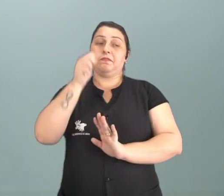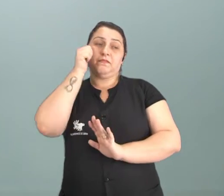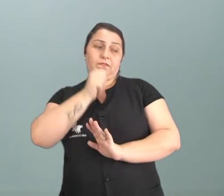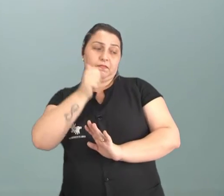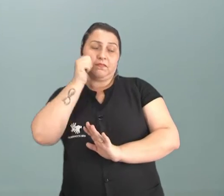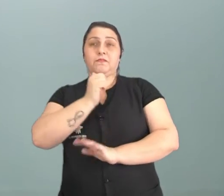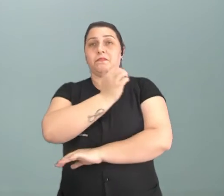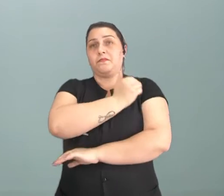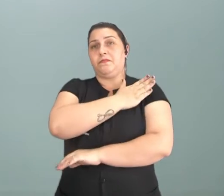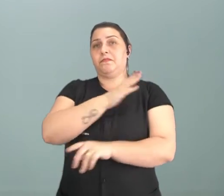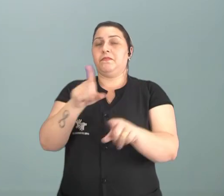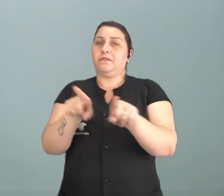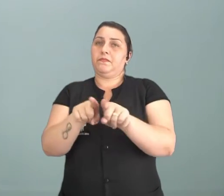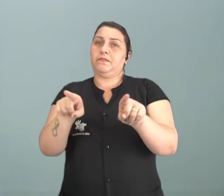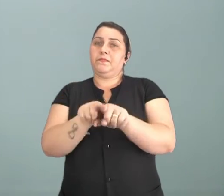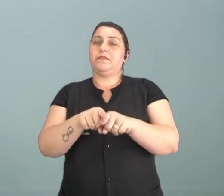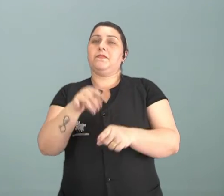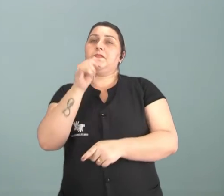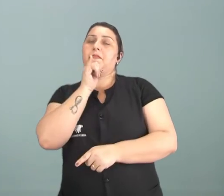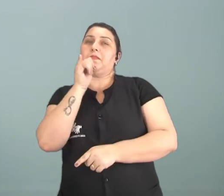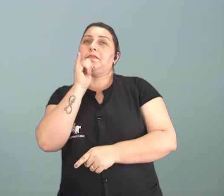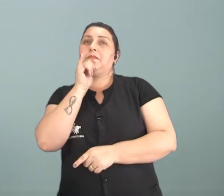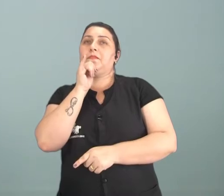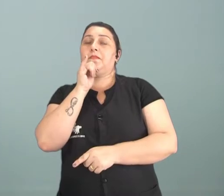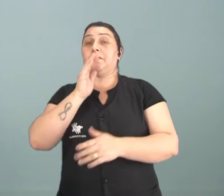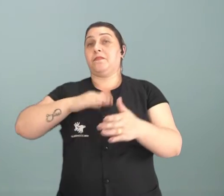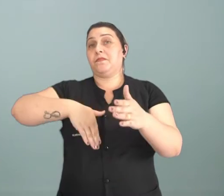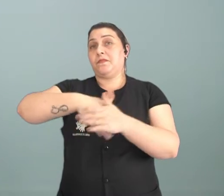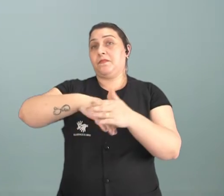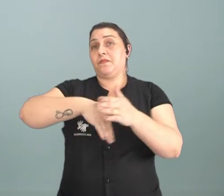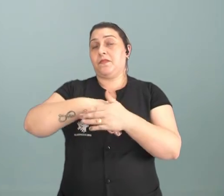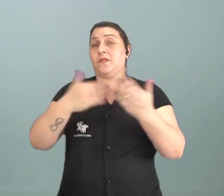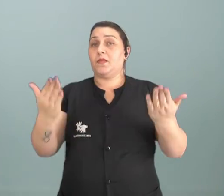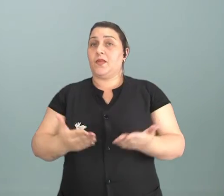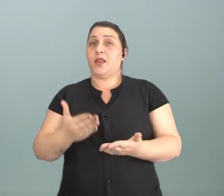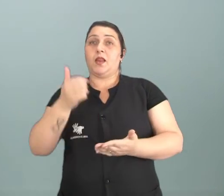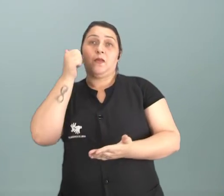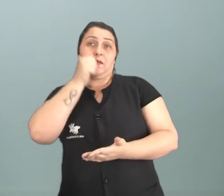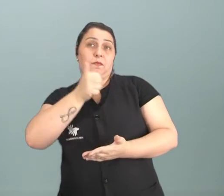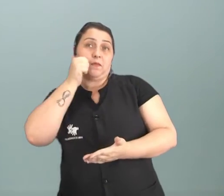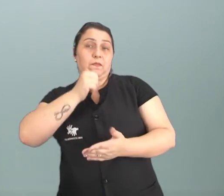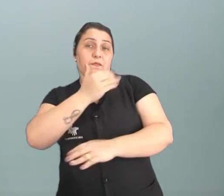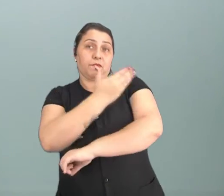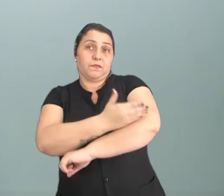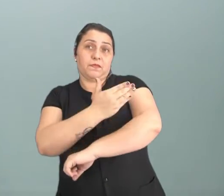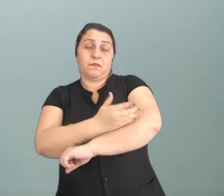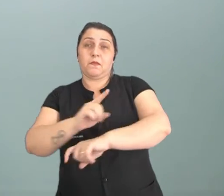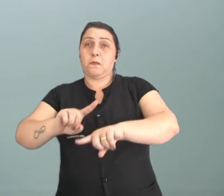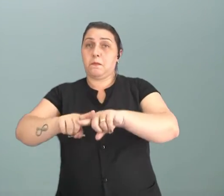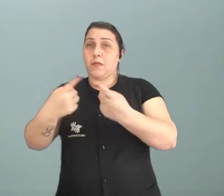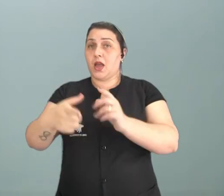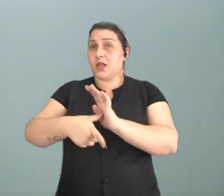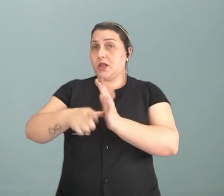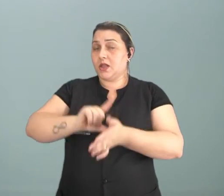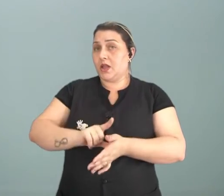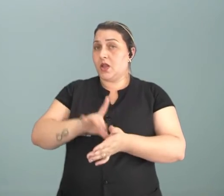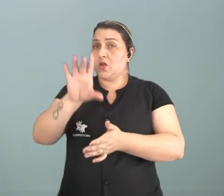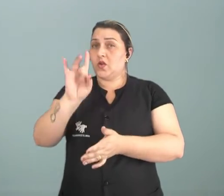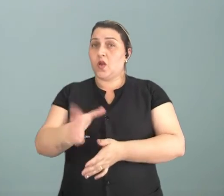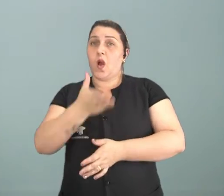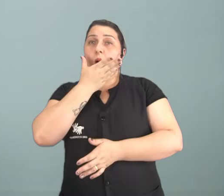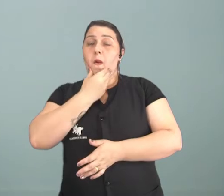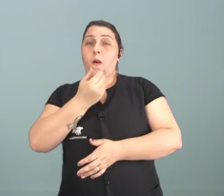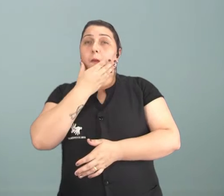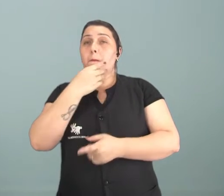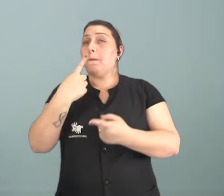mulheres também. Por exemplo, às vezes o futebol hoje em dia é praticado por mulheres, mas antigamente, por que será que as